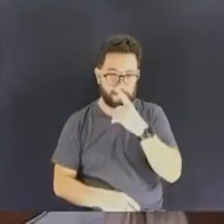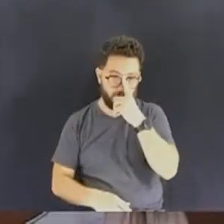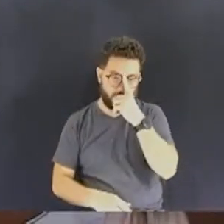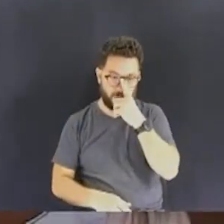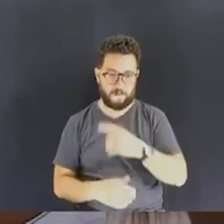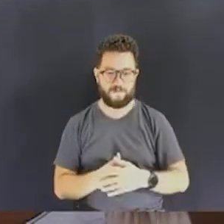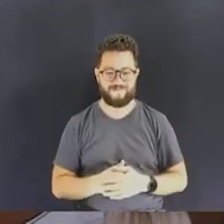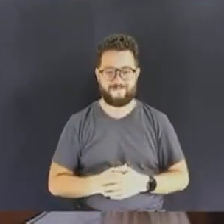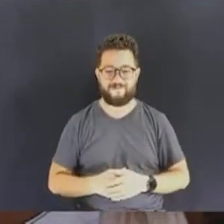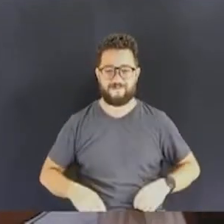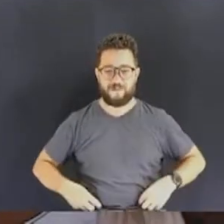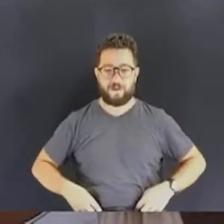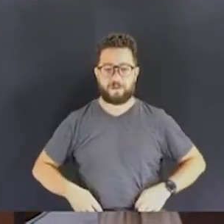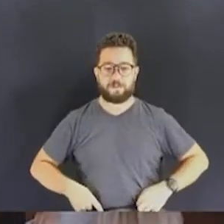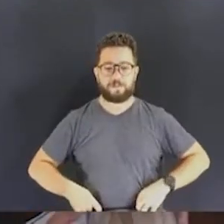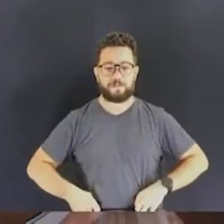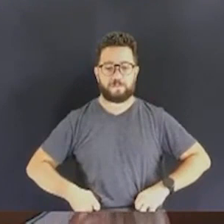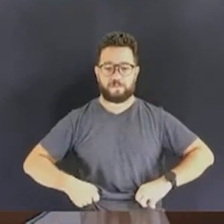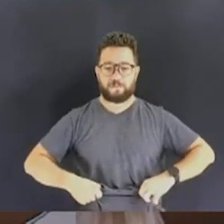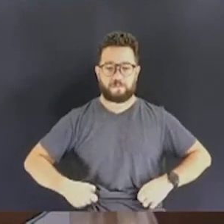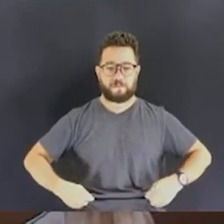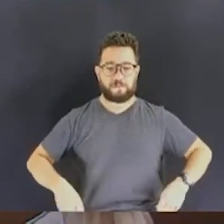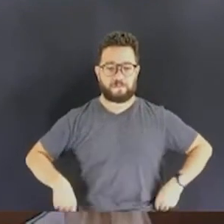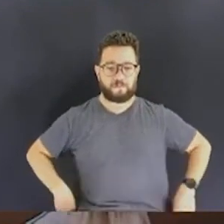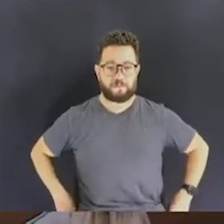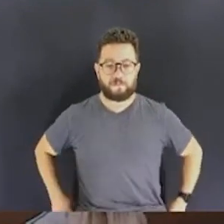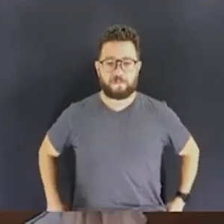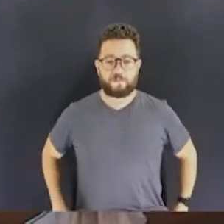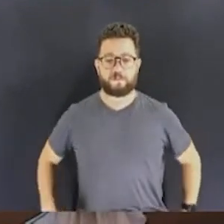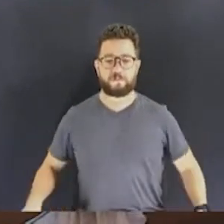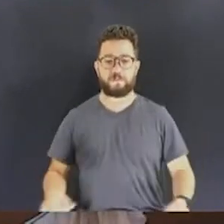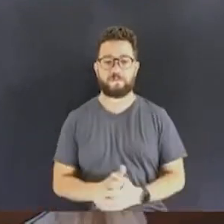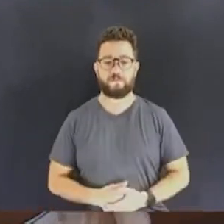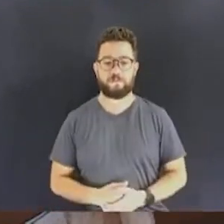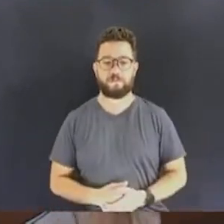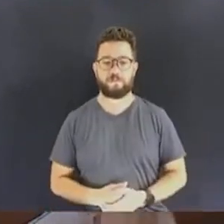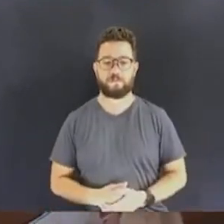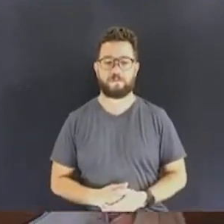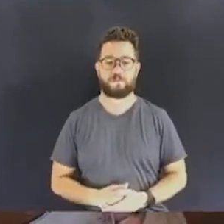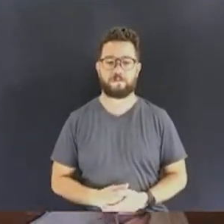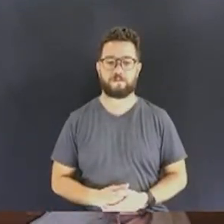palavra de imediato à vereadora Noemi Rocha, para a gente fechar esse bloco.